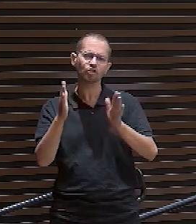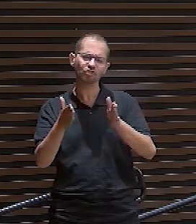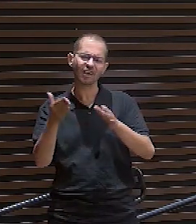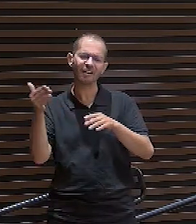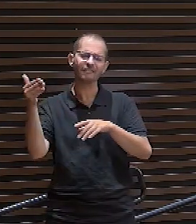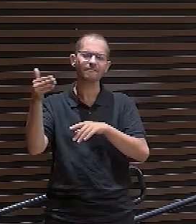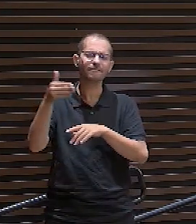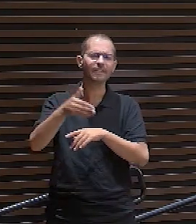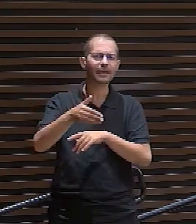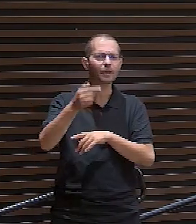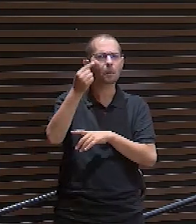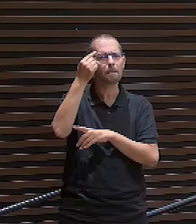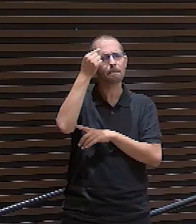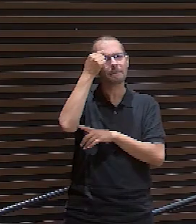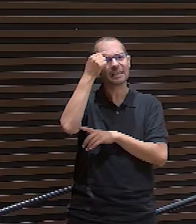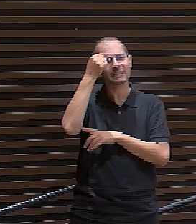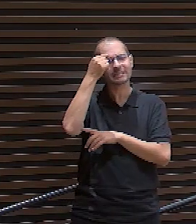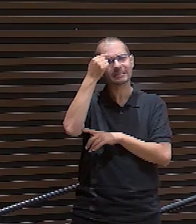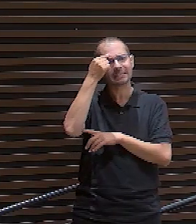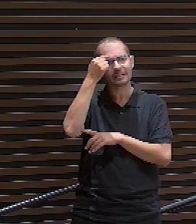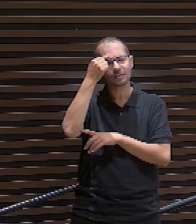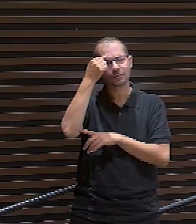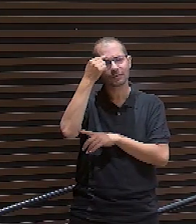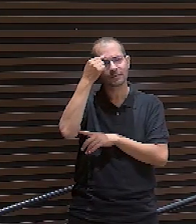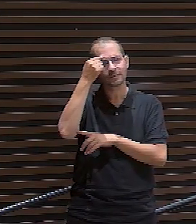em ver uma...